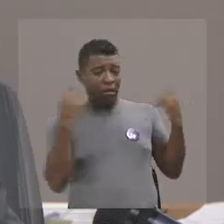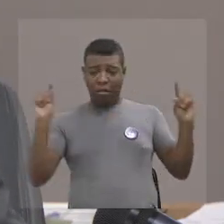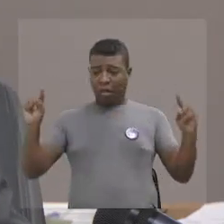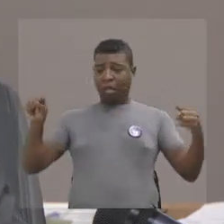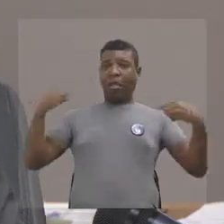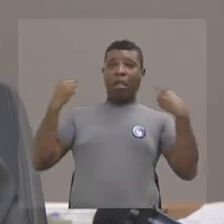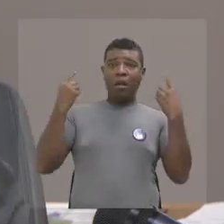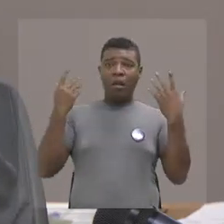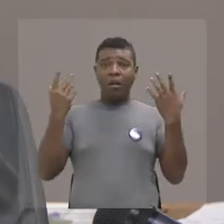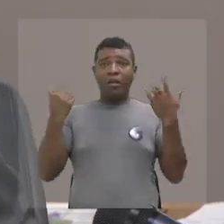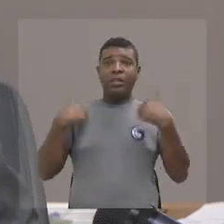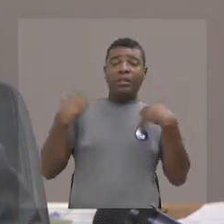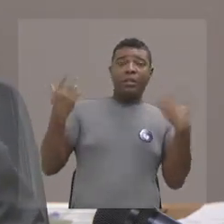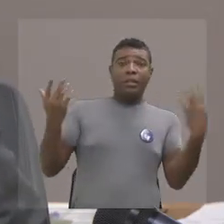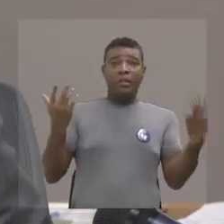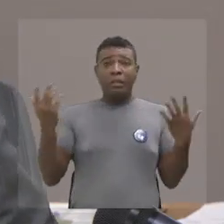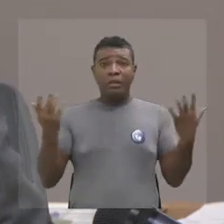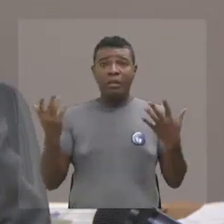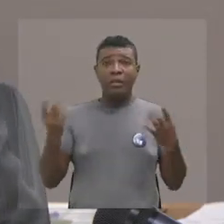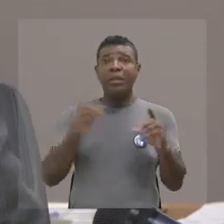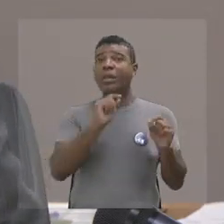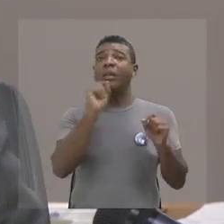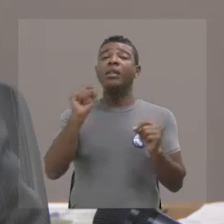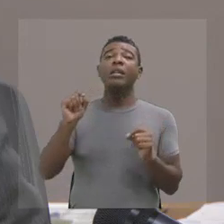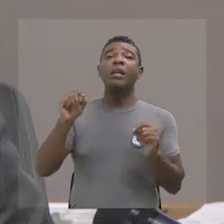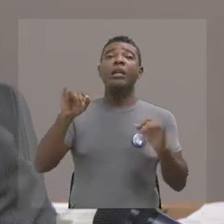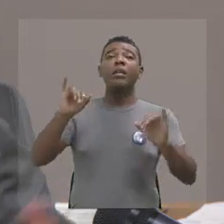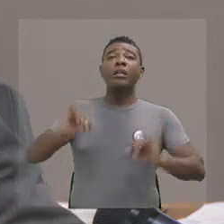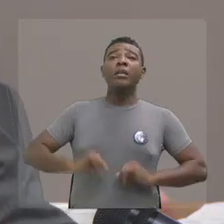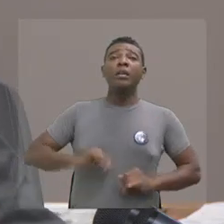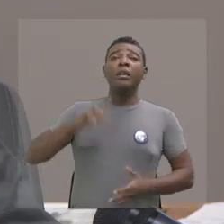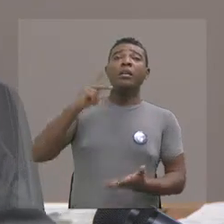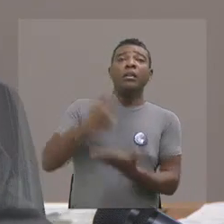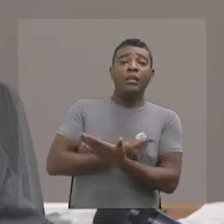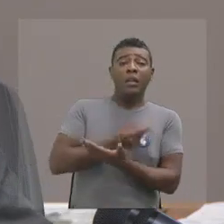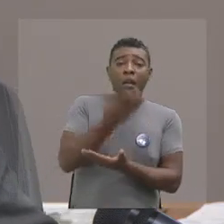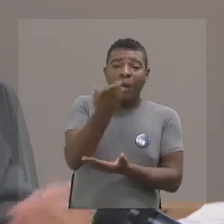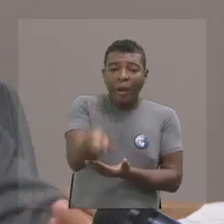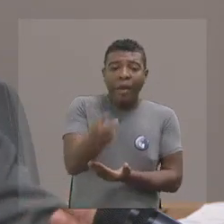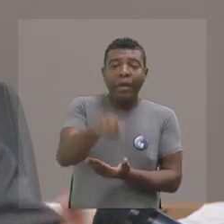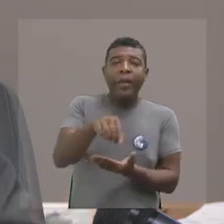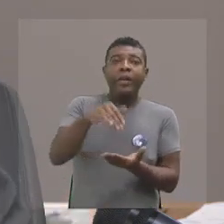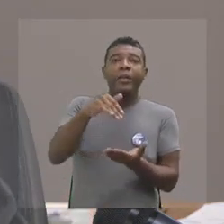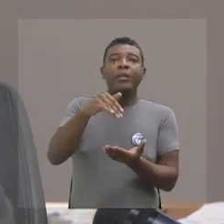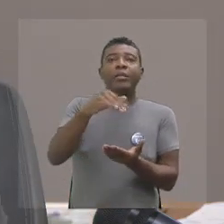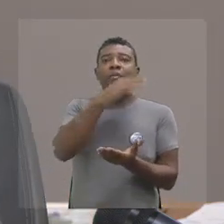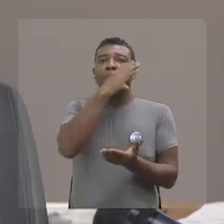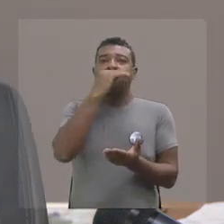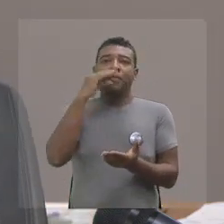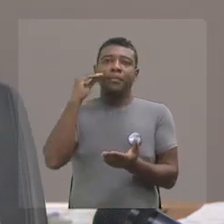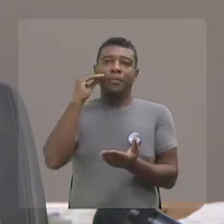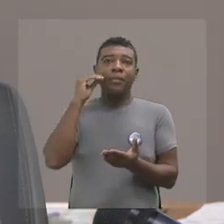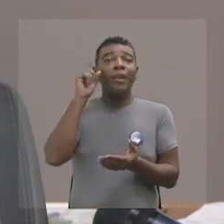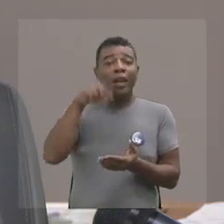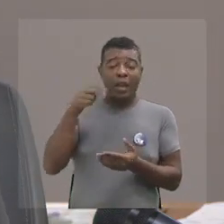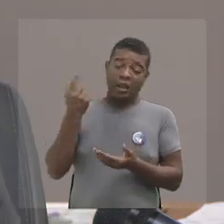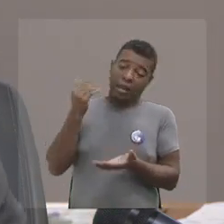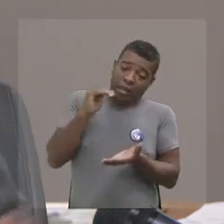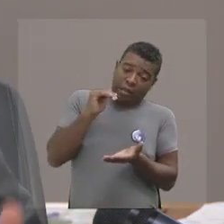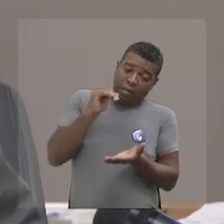quem sofre são servidores a secretária que assume o posto e os servidores